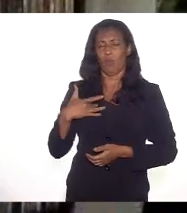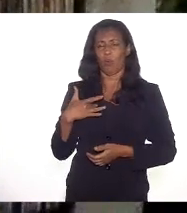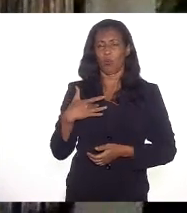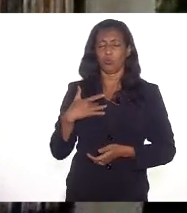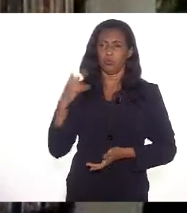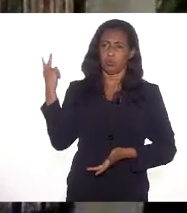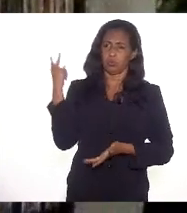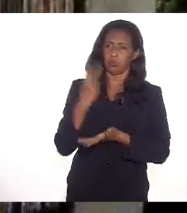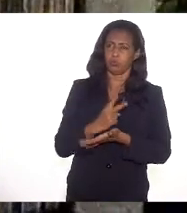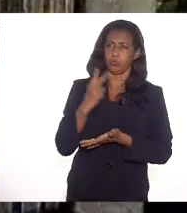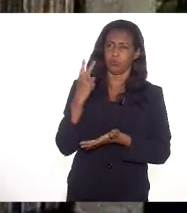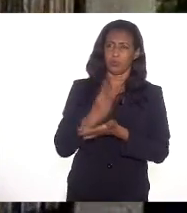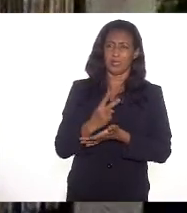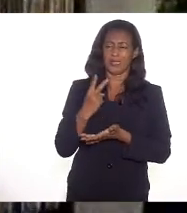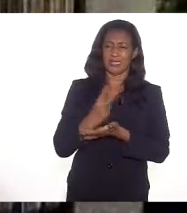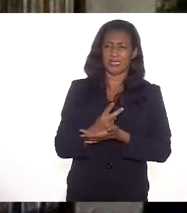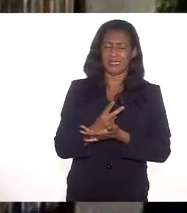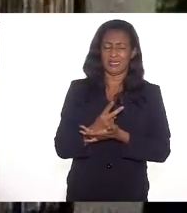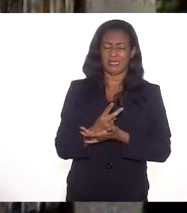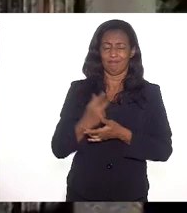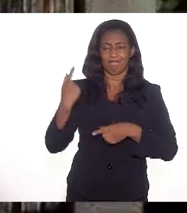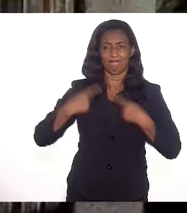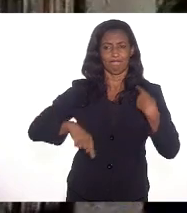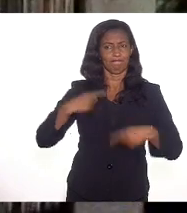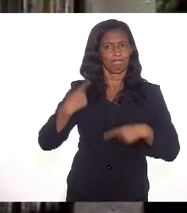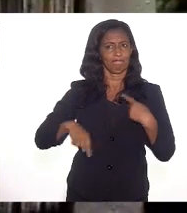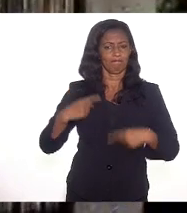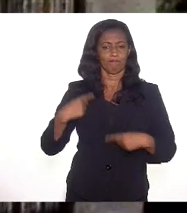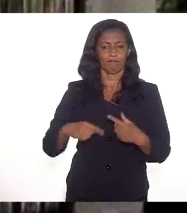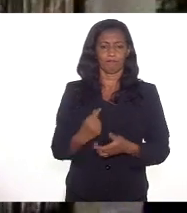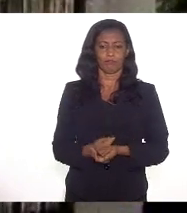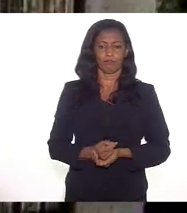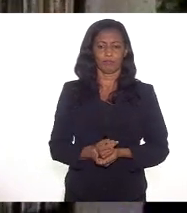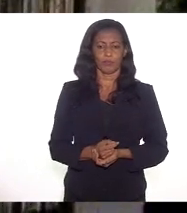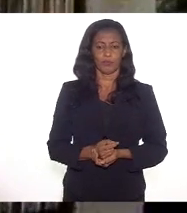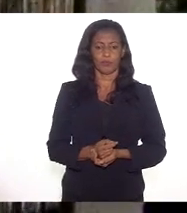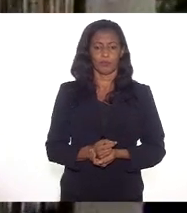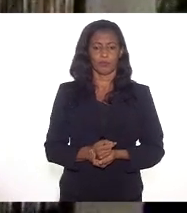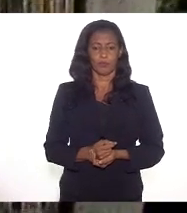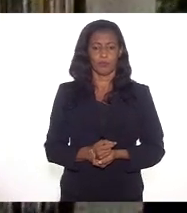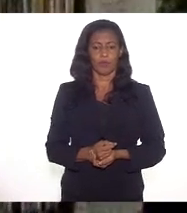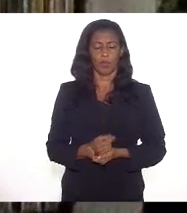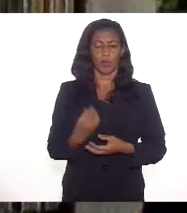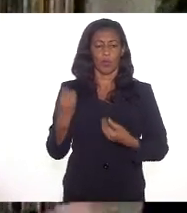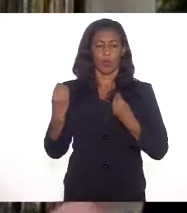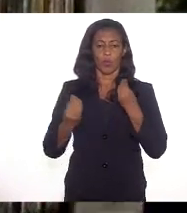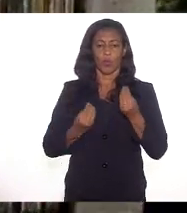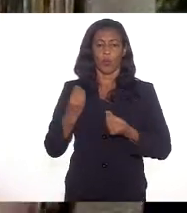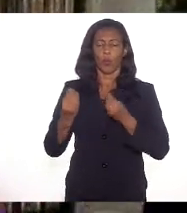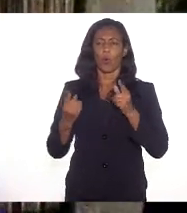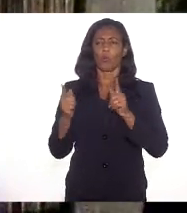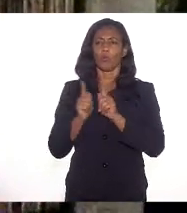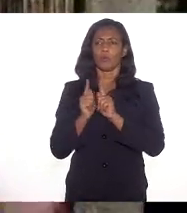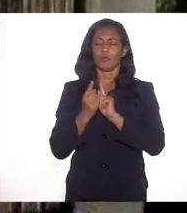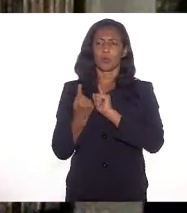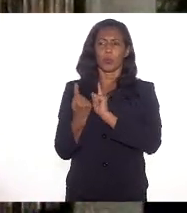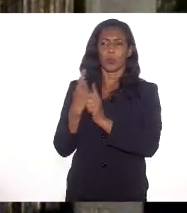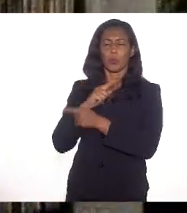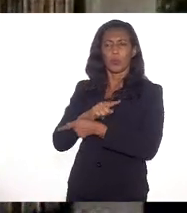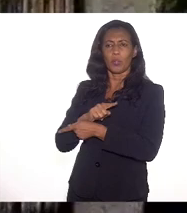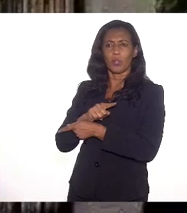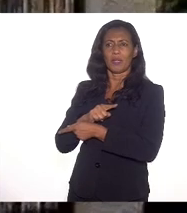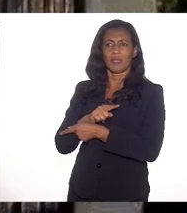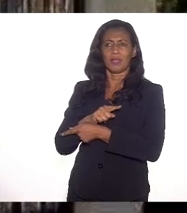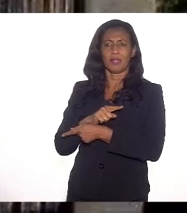continuará ocupando a maior parcela das nossas políticas? Como, de fato, se reverterá a tendência